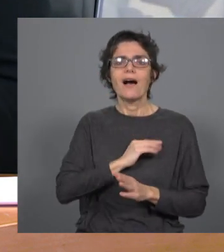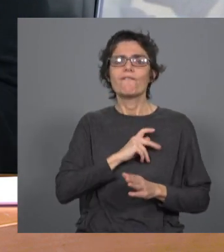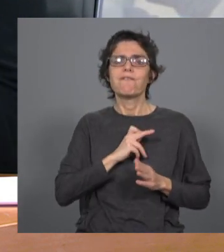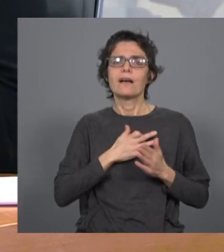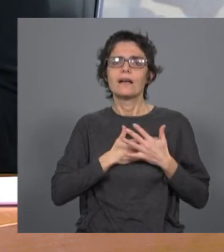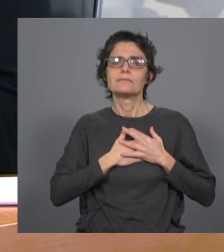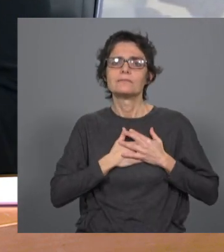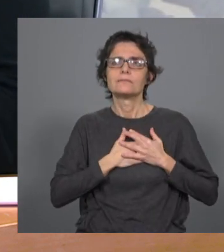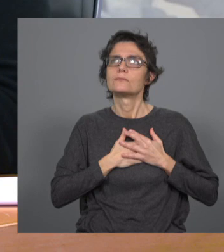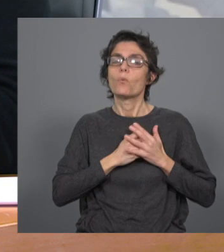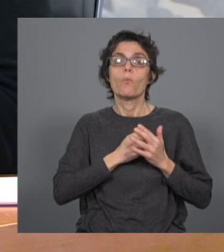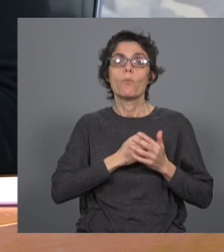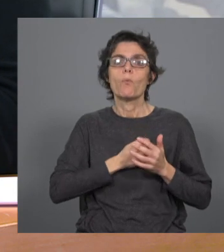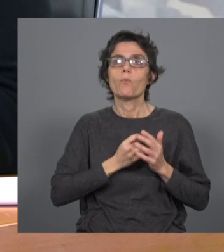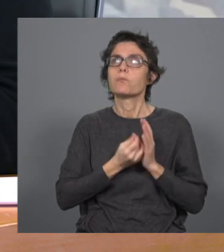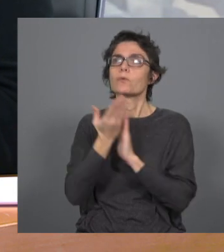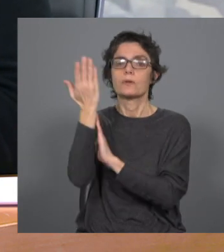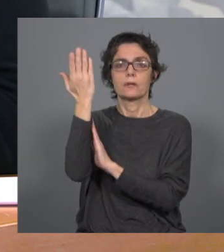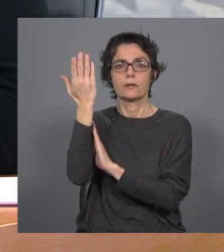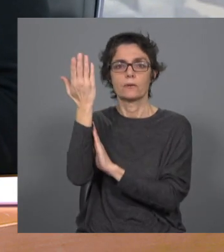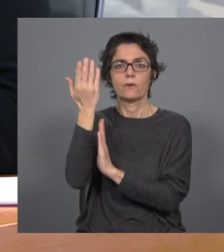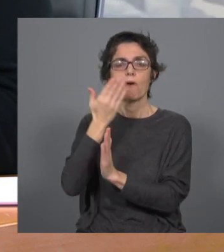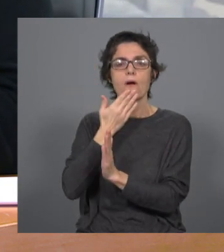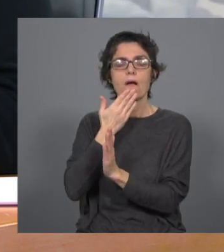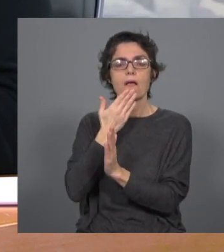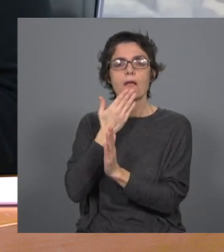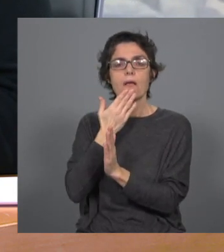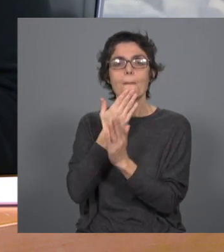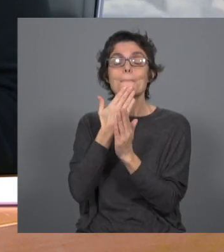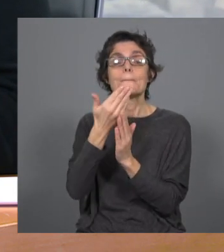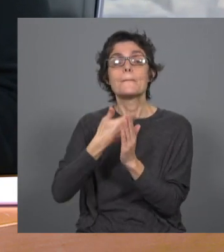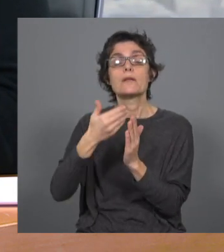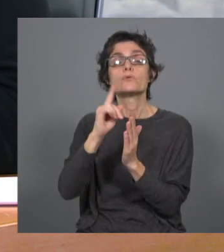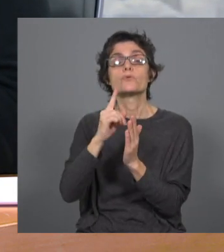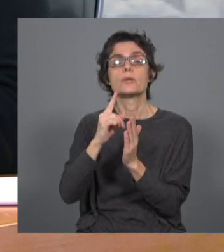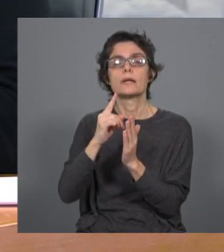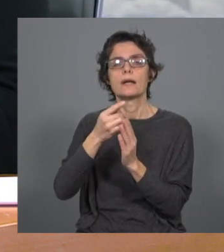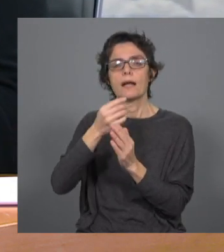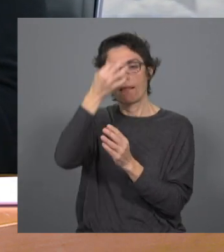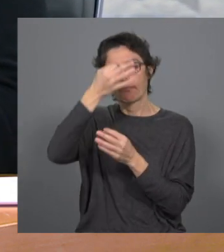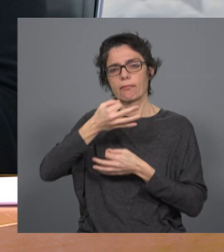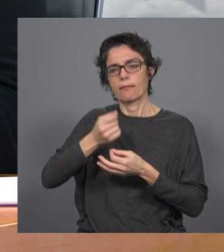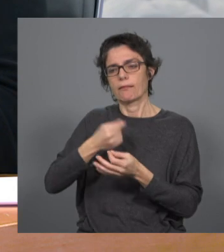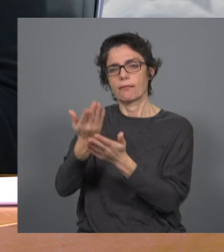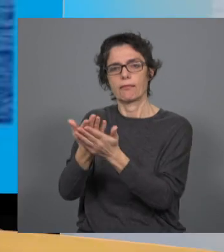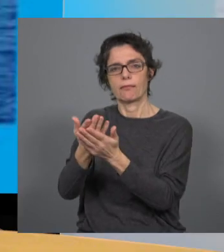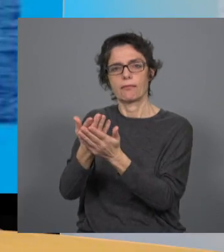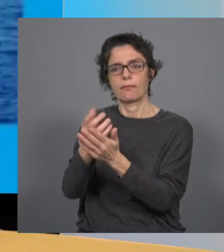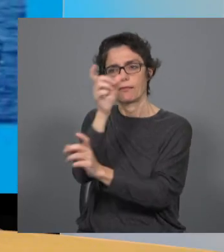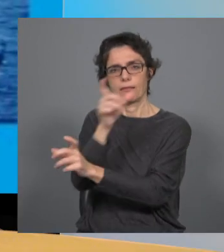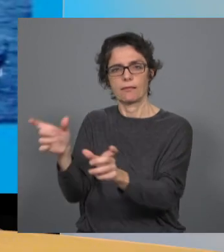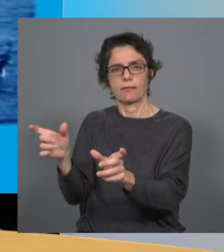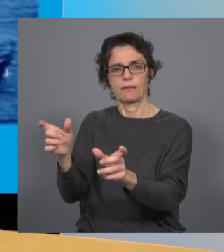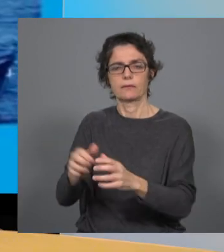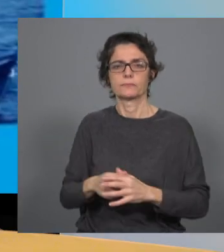e nesta restituição da dignidade do outro. E isso é fundamental. Vamos aqui avançar. A primeira leitura, que é